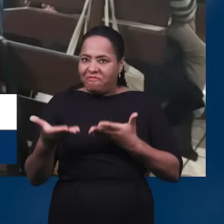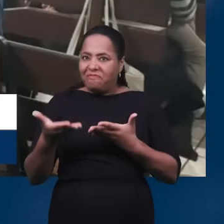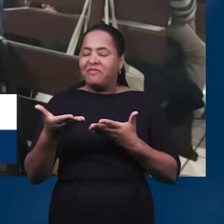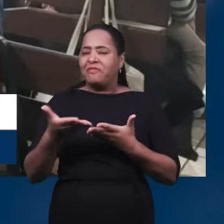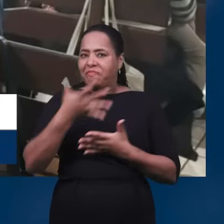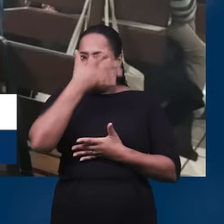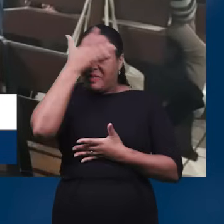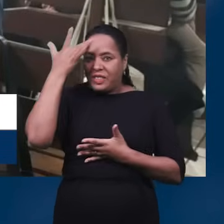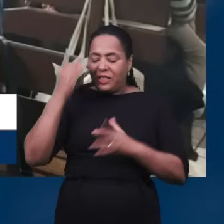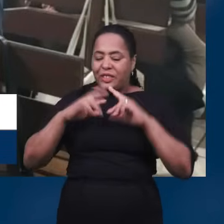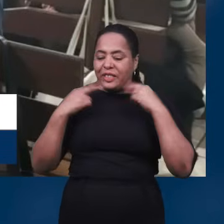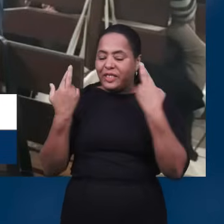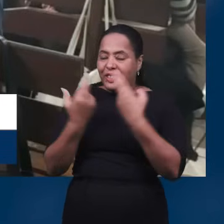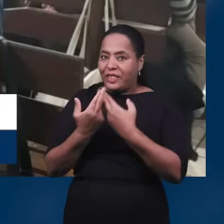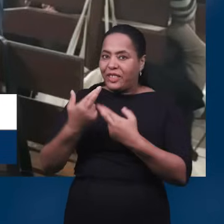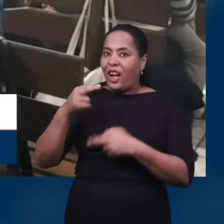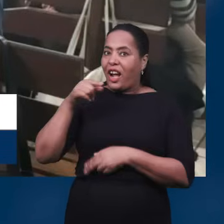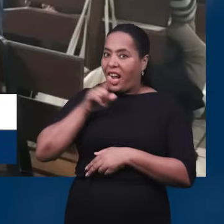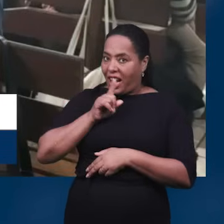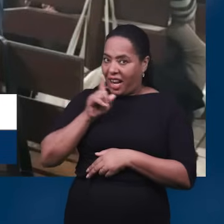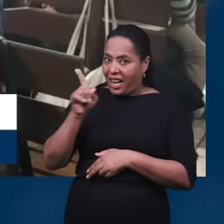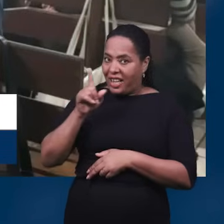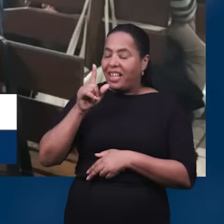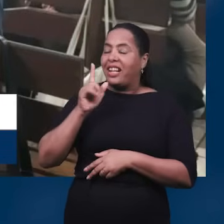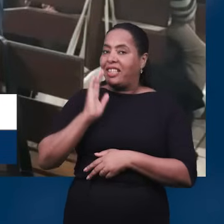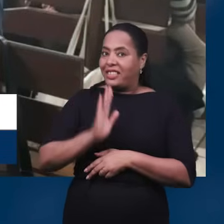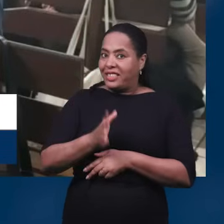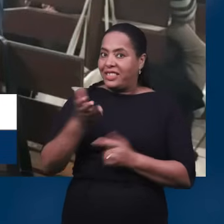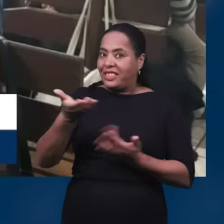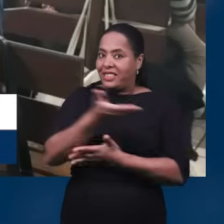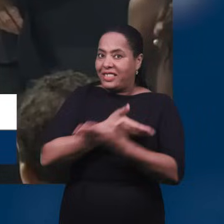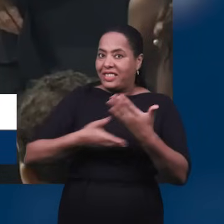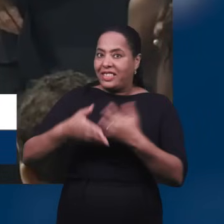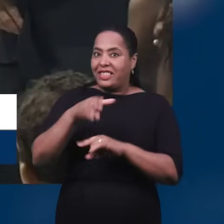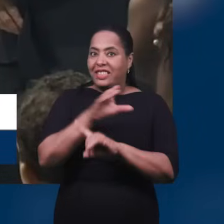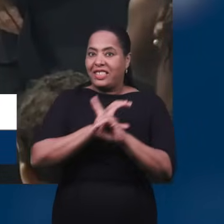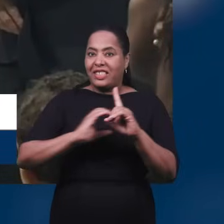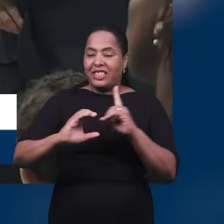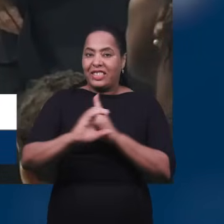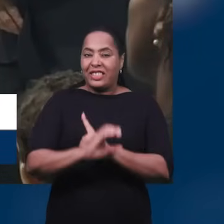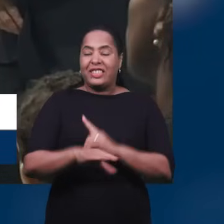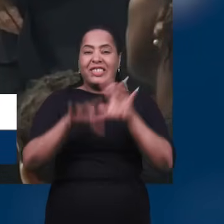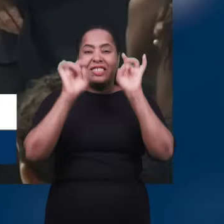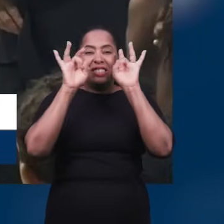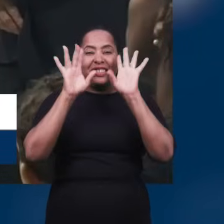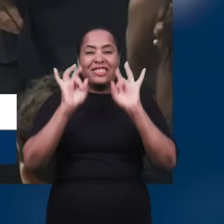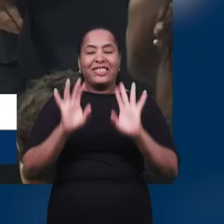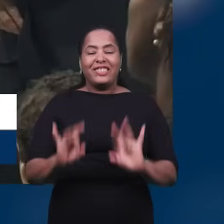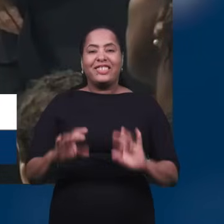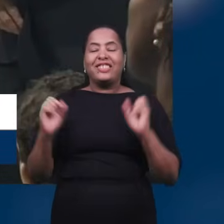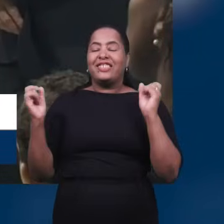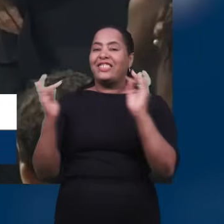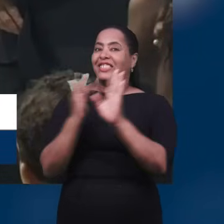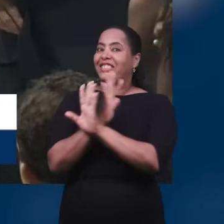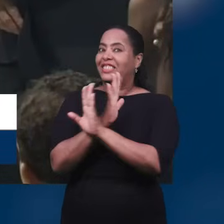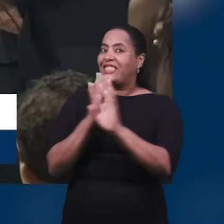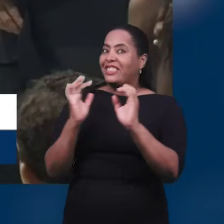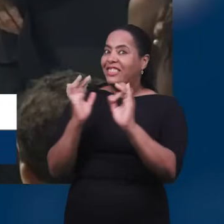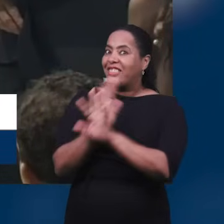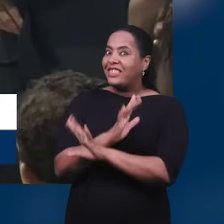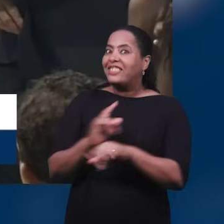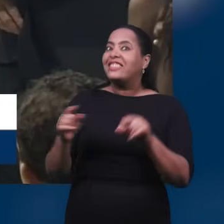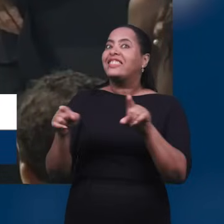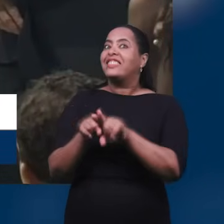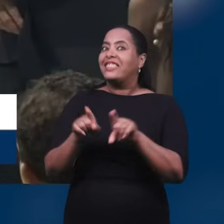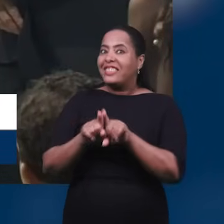já congregaram ali naquele local, puderam participar de um culto especial de glorificação e ainda